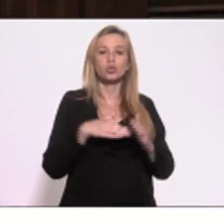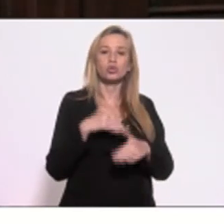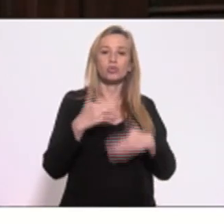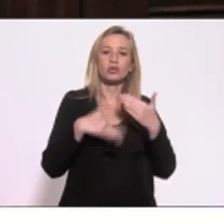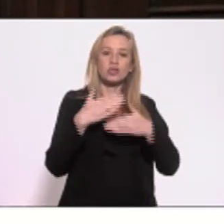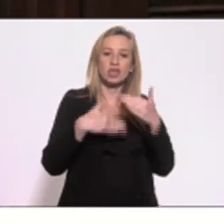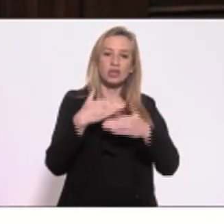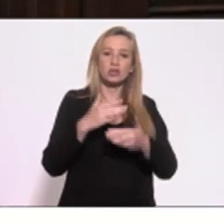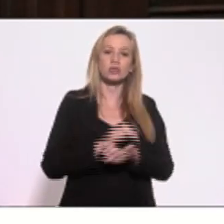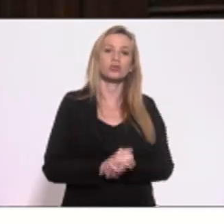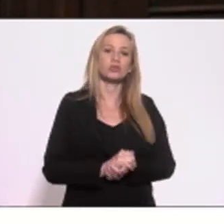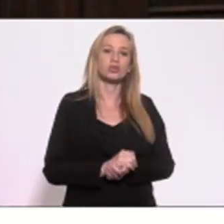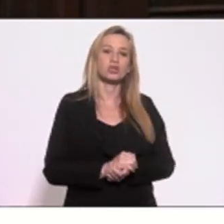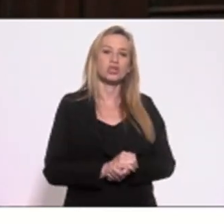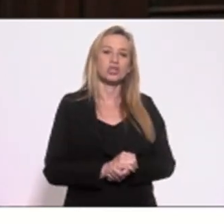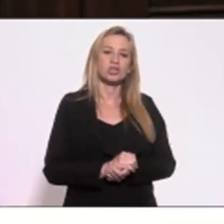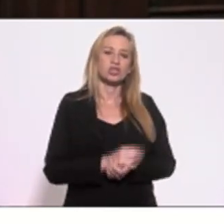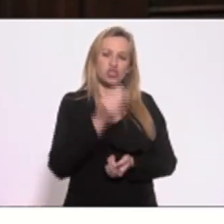de